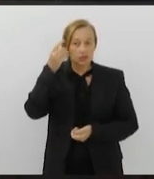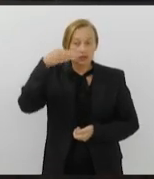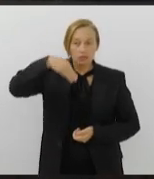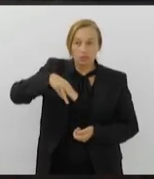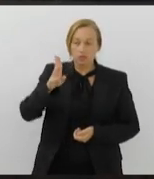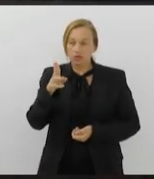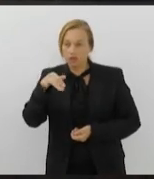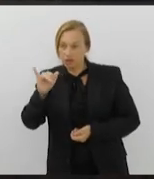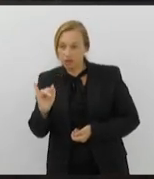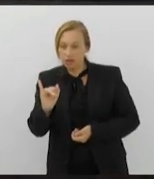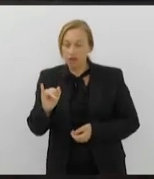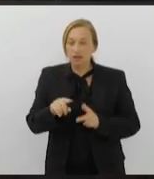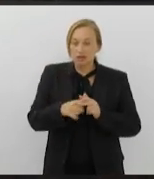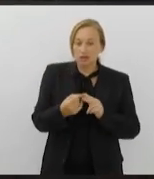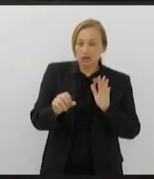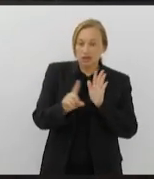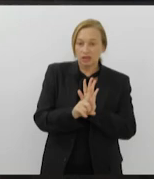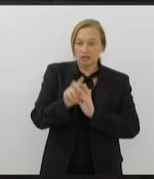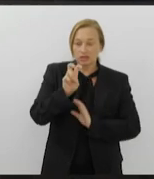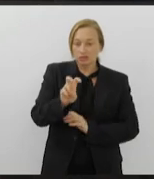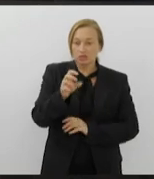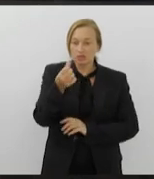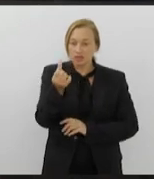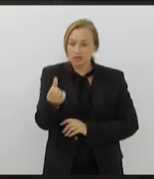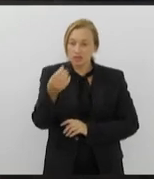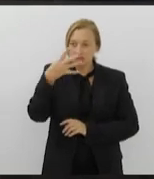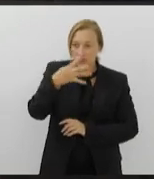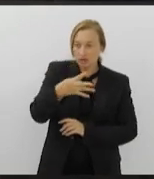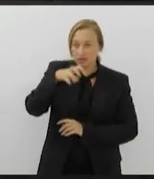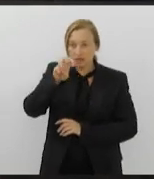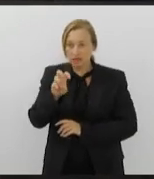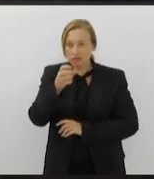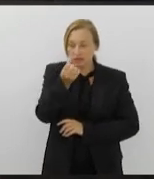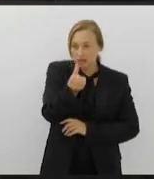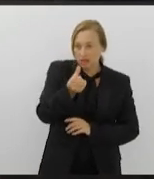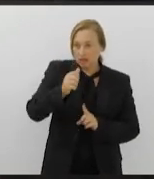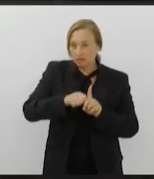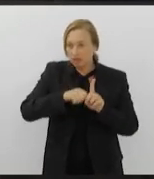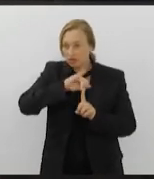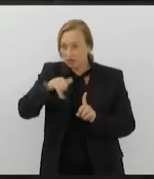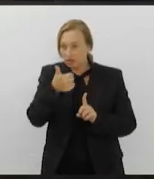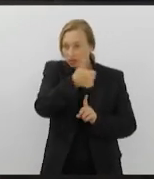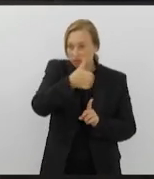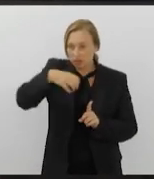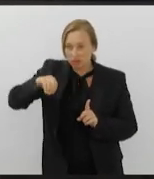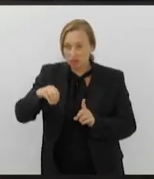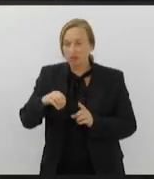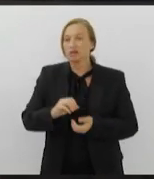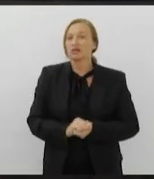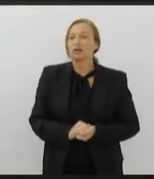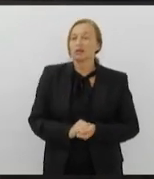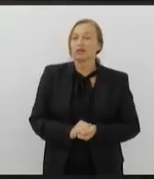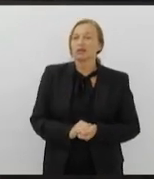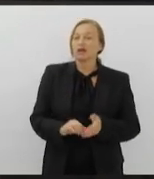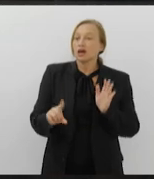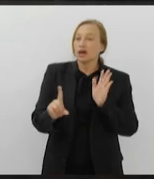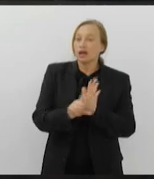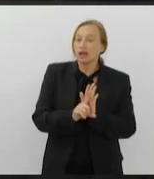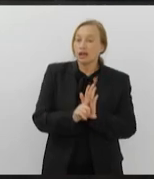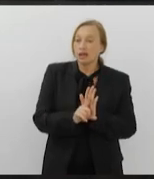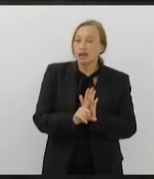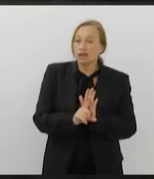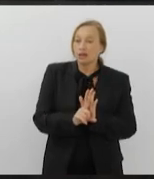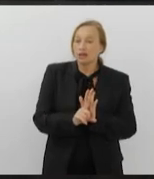Neto, que altera o anexo da lei número 5.645, de 6 de janeiro de 2010, que consolida a legislação relativa